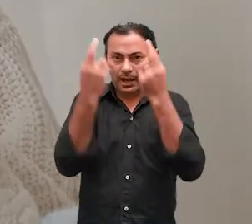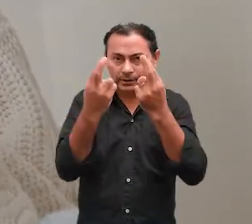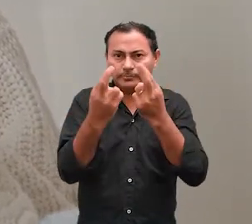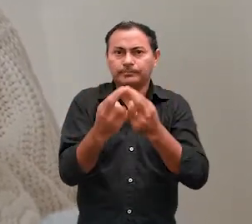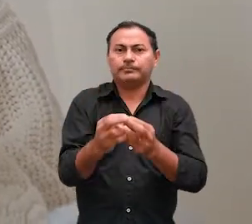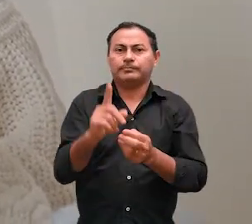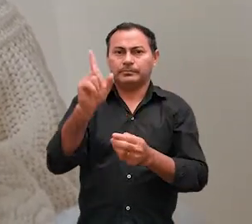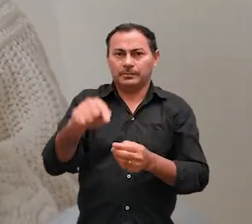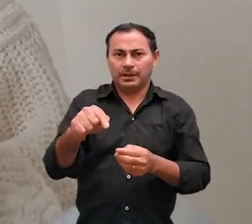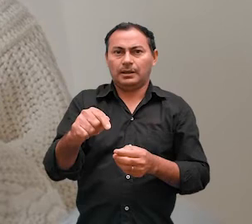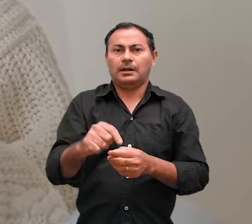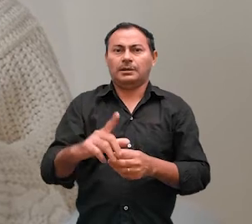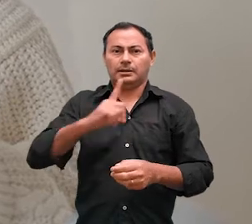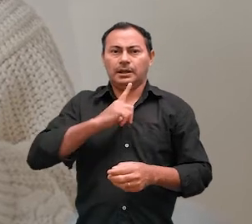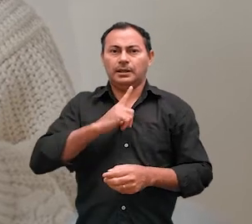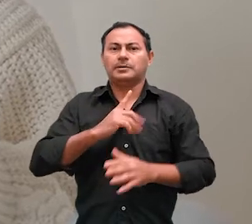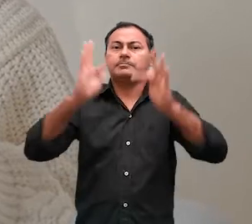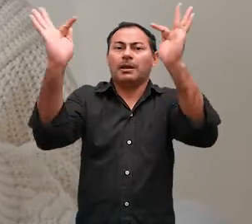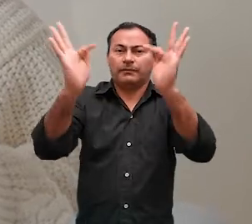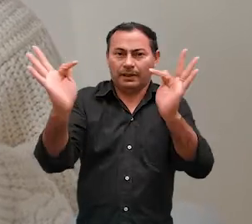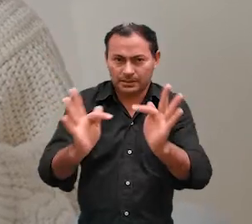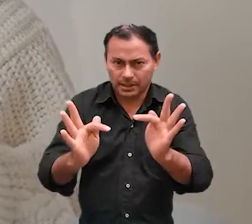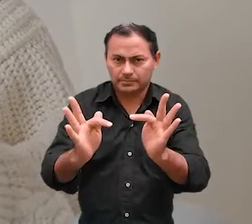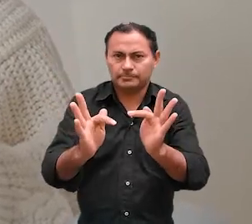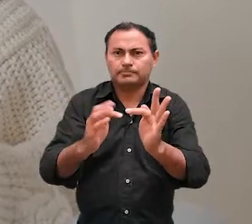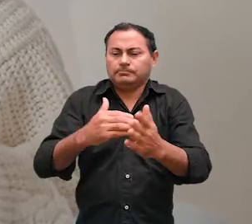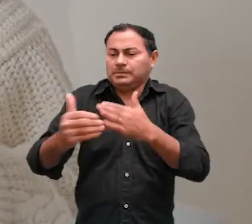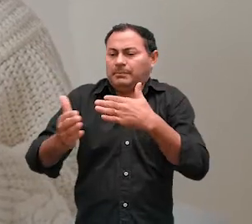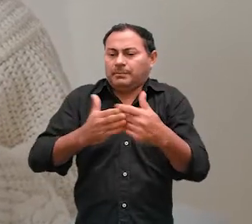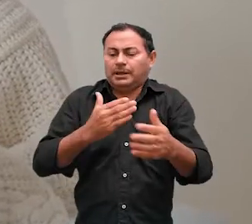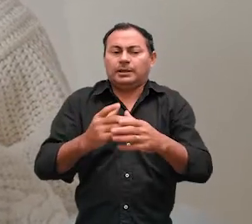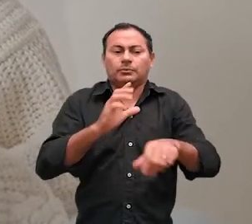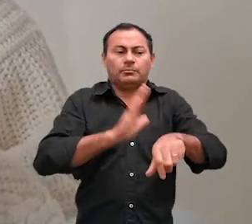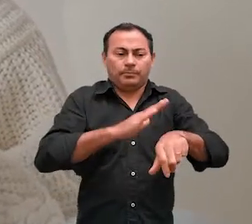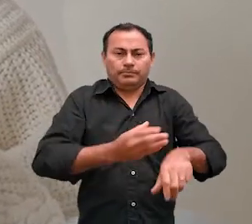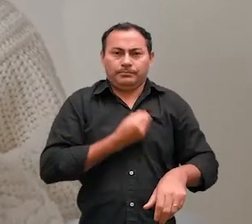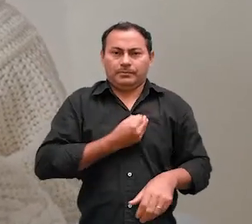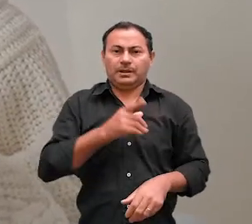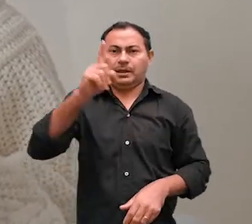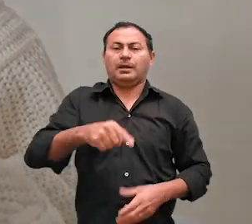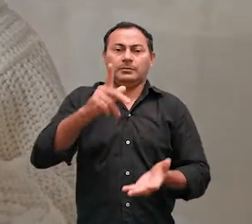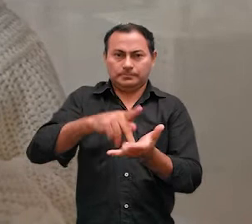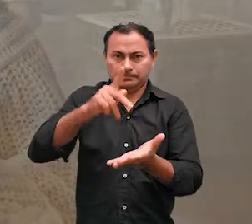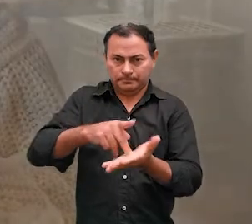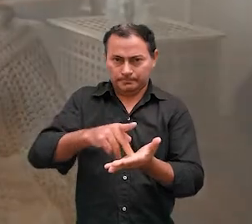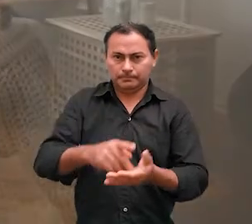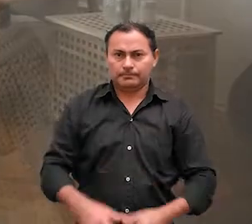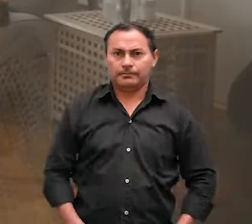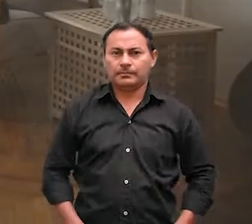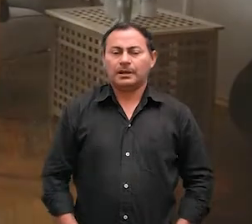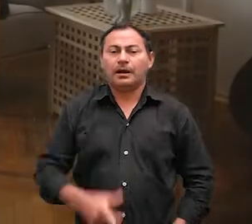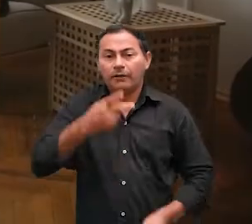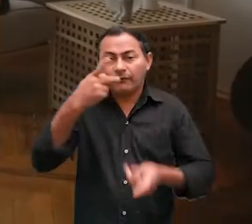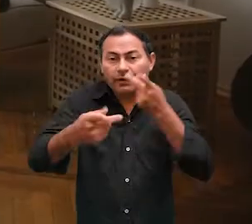e isso é ter um tipo de felicidade que independe das circunstâncias Essa é a grande verdade